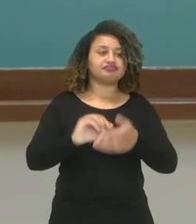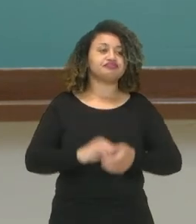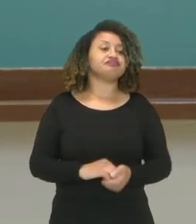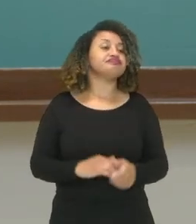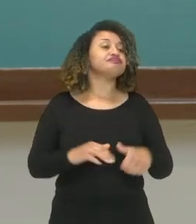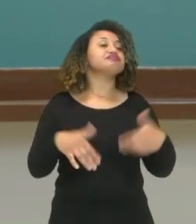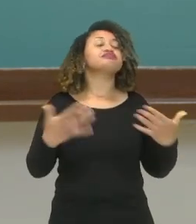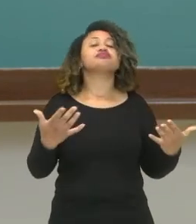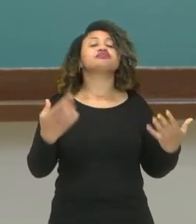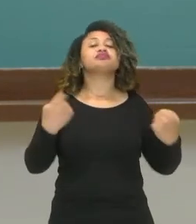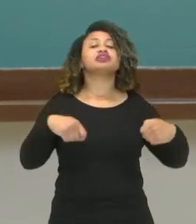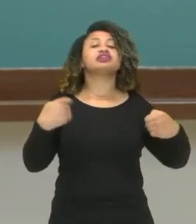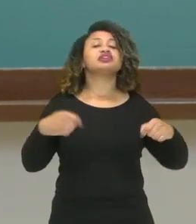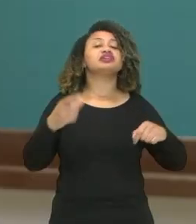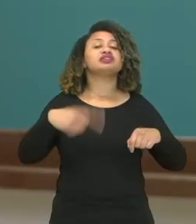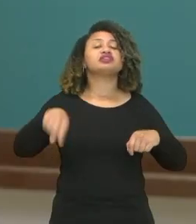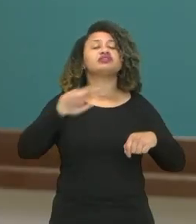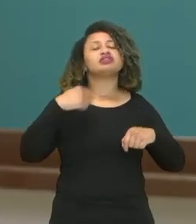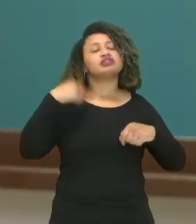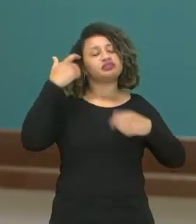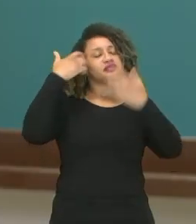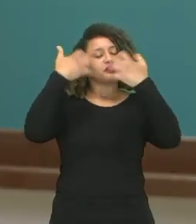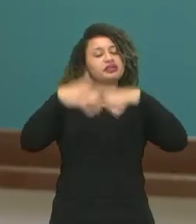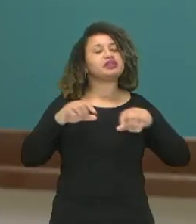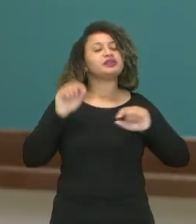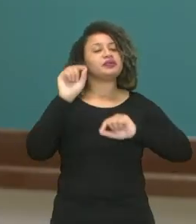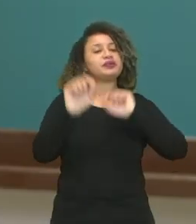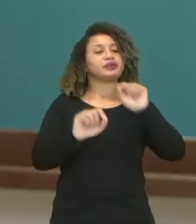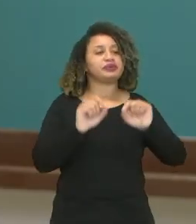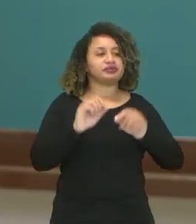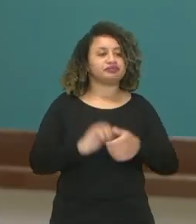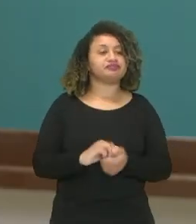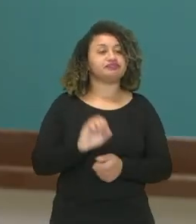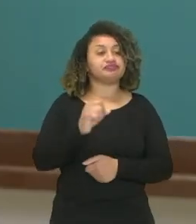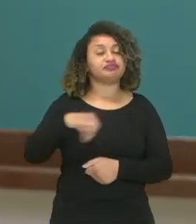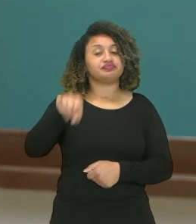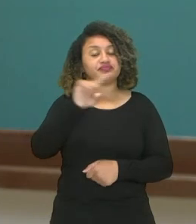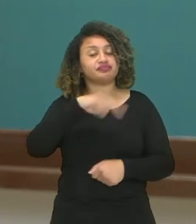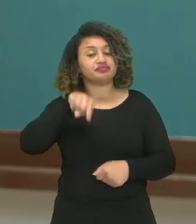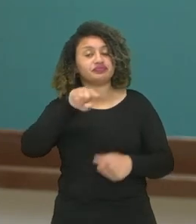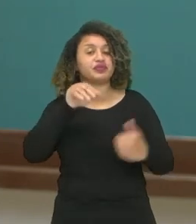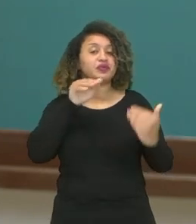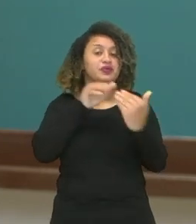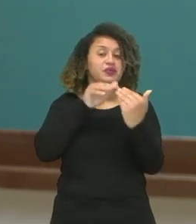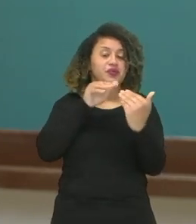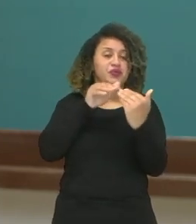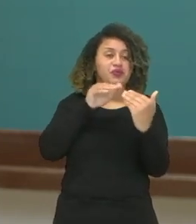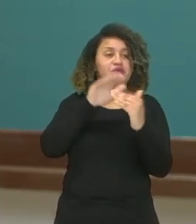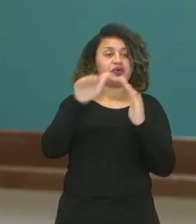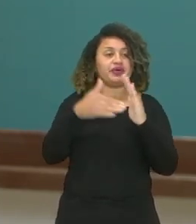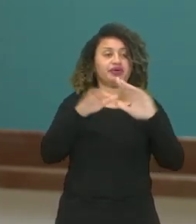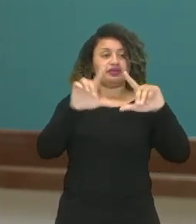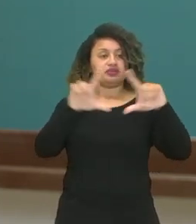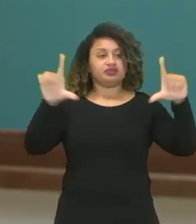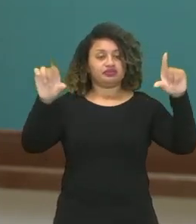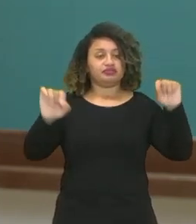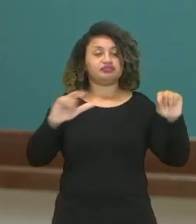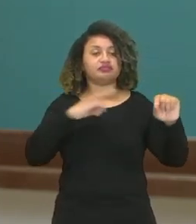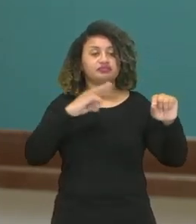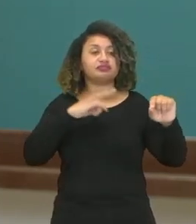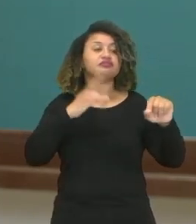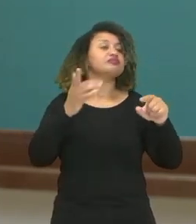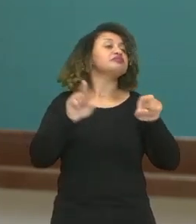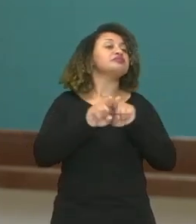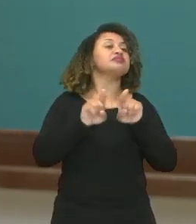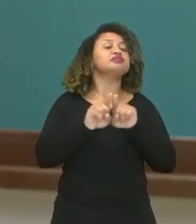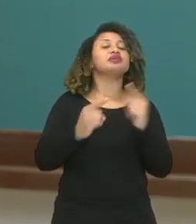o que, que eu preciso que vocês pensem agora? Se vocês concordam com isso tudo que está colocado aqui e qual